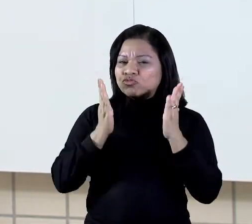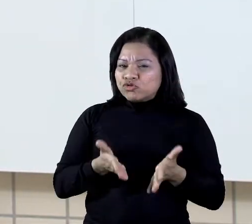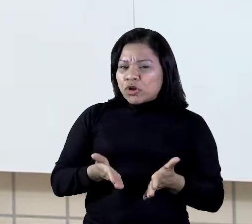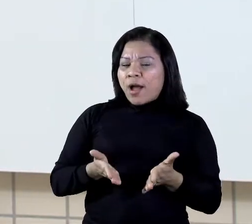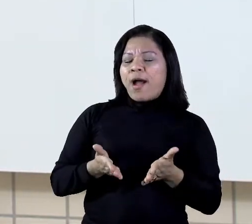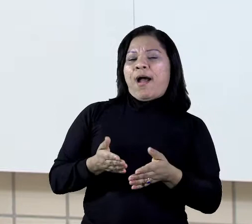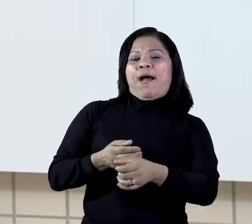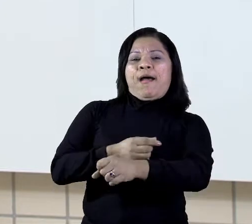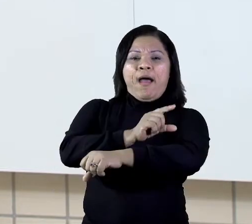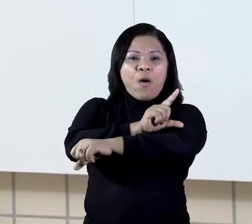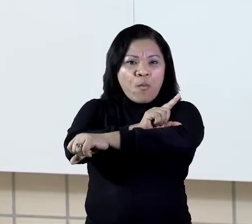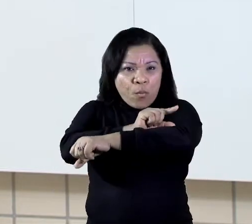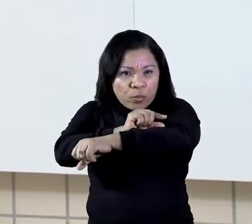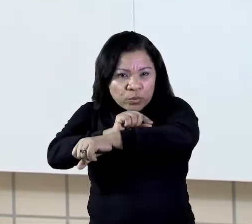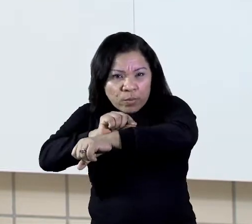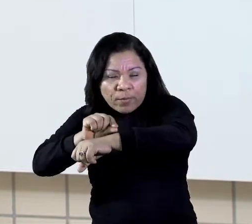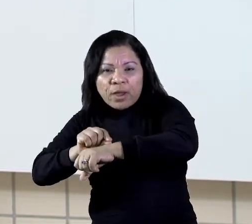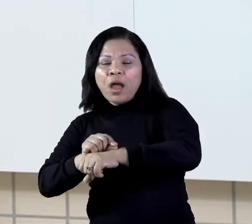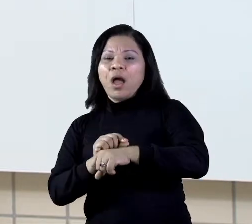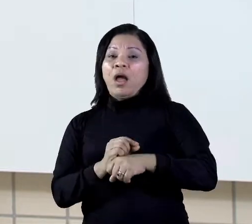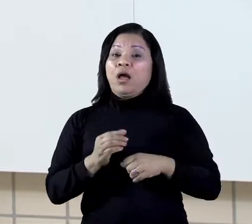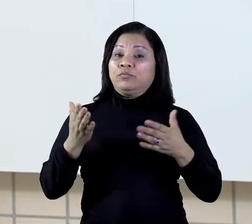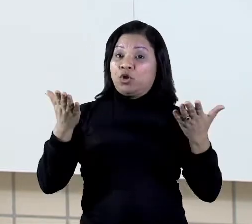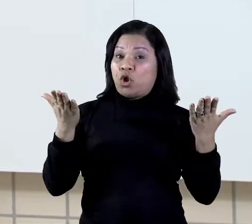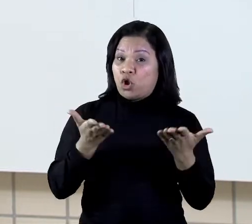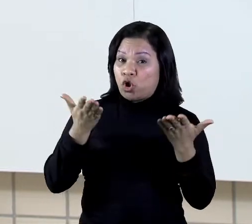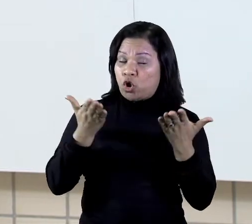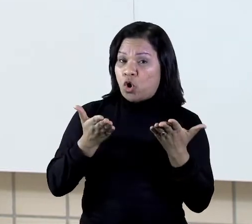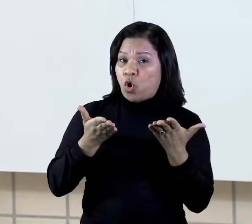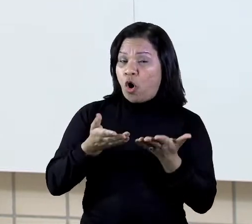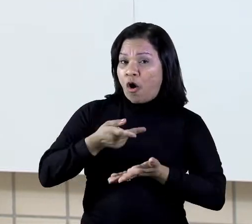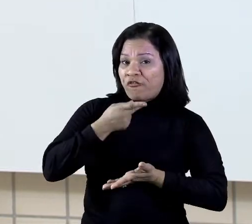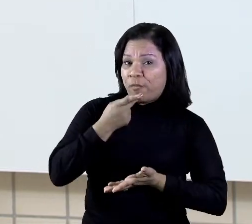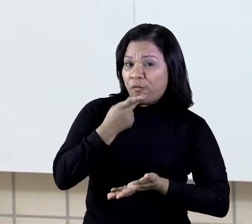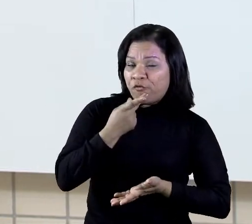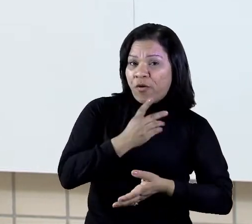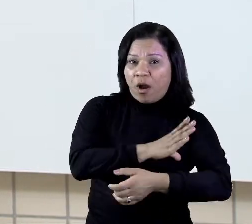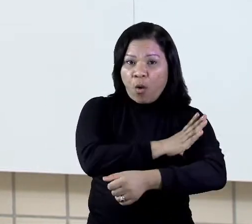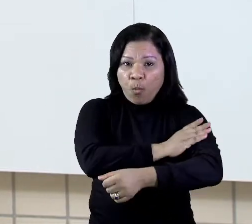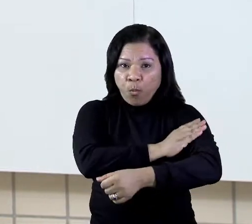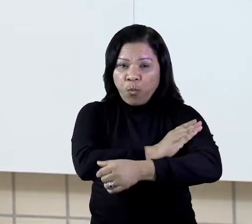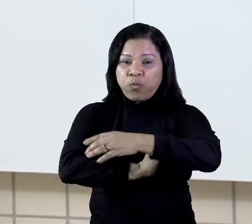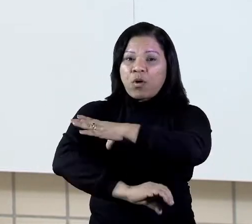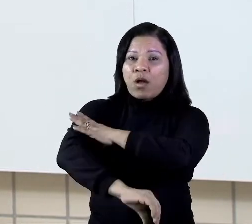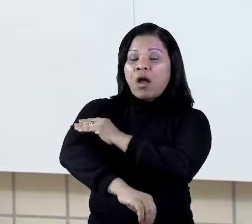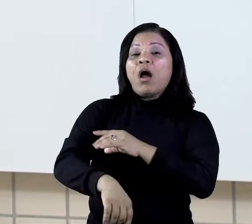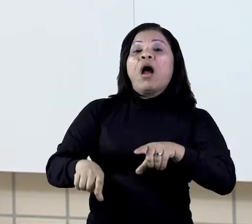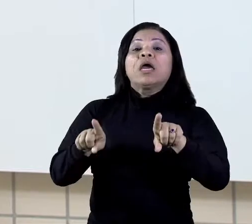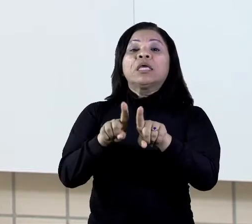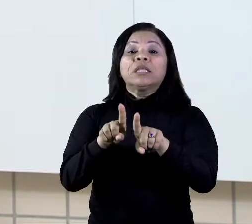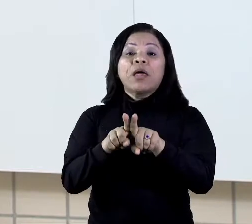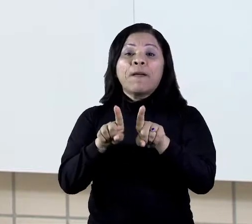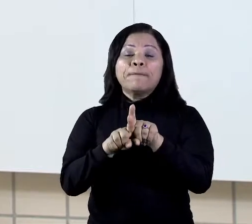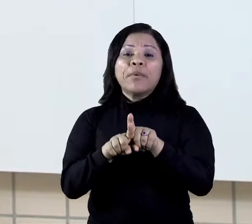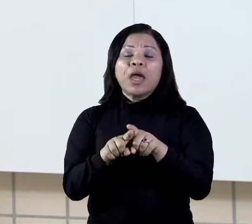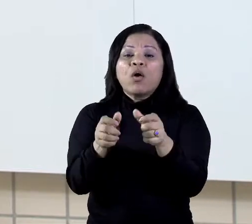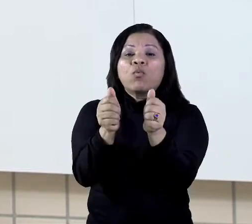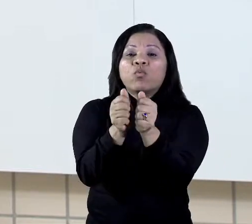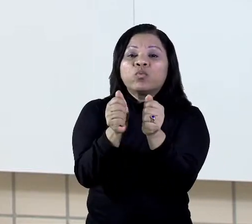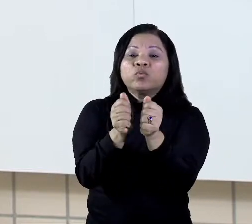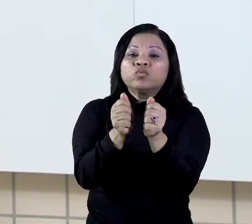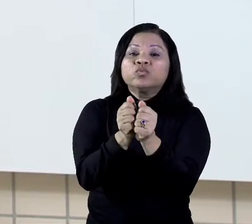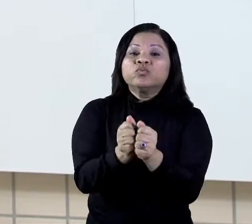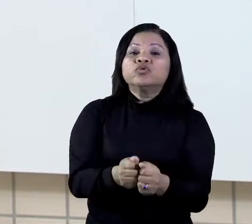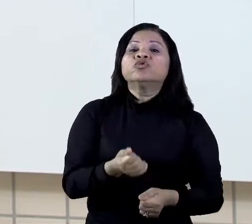hoje a gente vai dar uma continuidade em músculos e o sistema nervoso que vai vir na próxima aula, né? Então fique